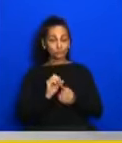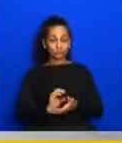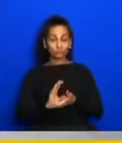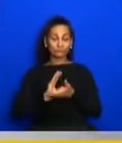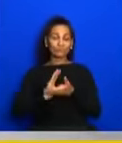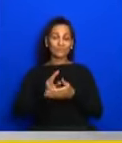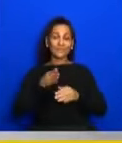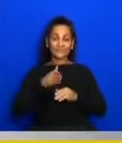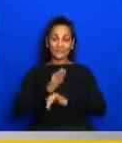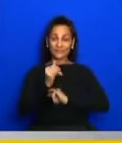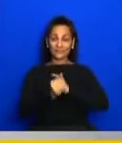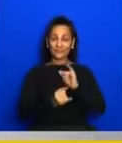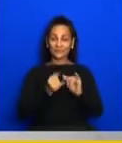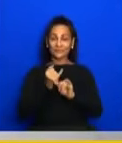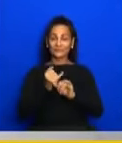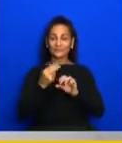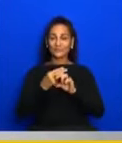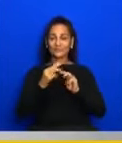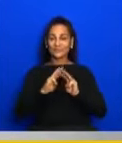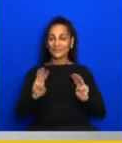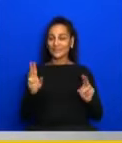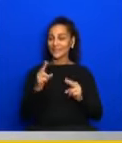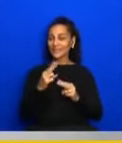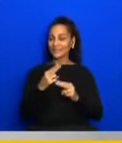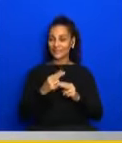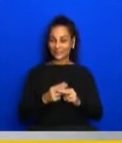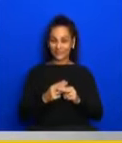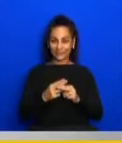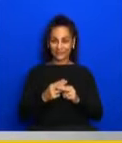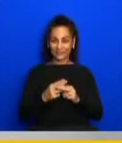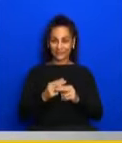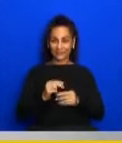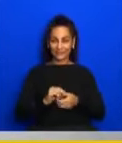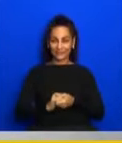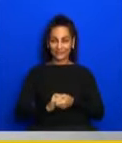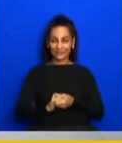está acumulado acessando loterias.caixa.gov.br.